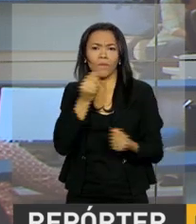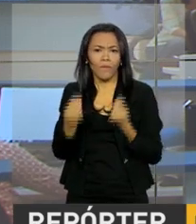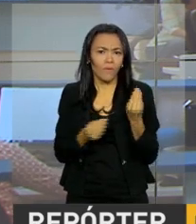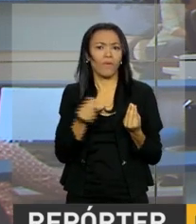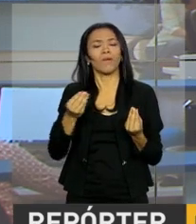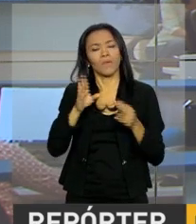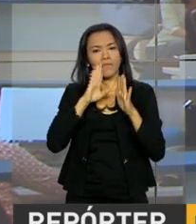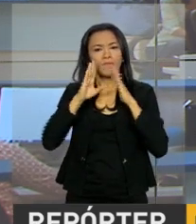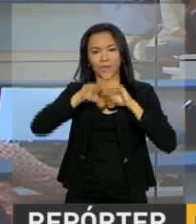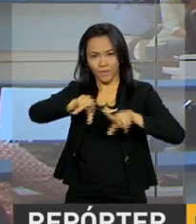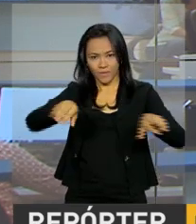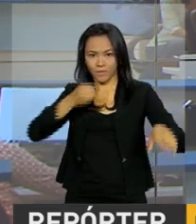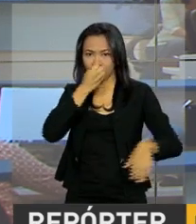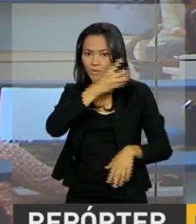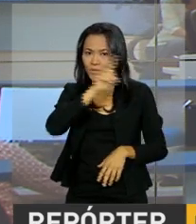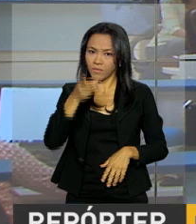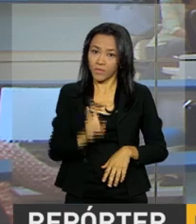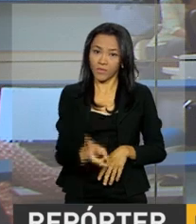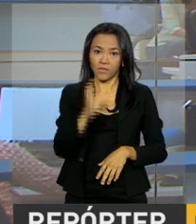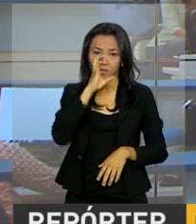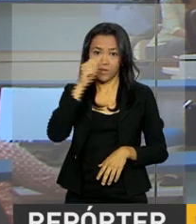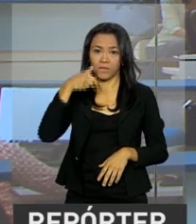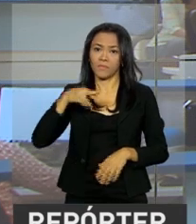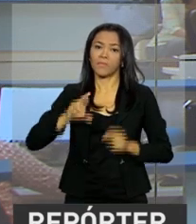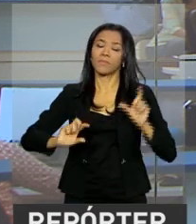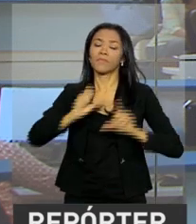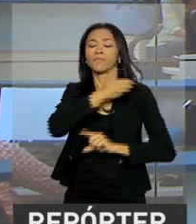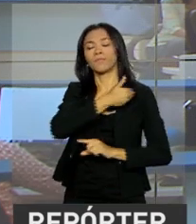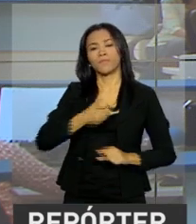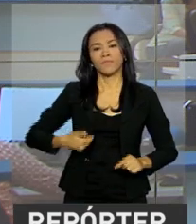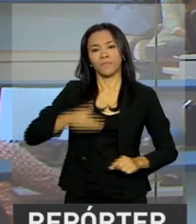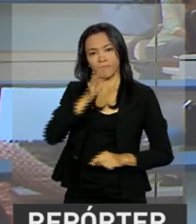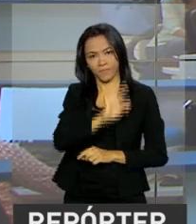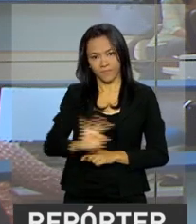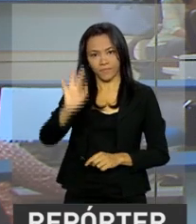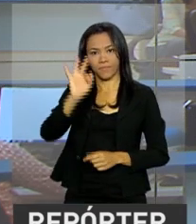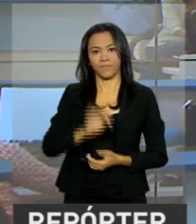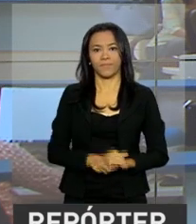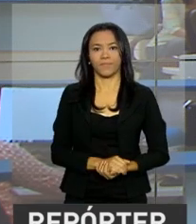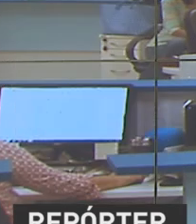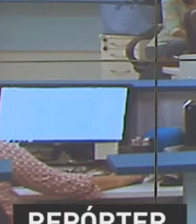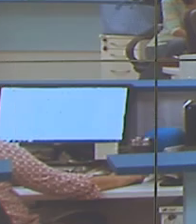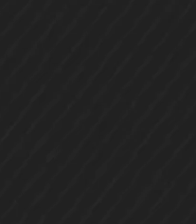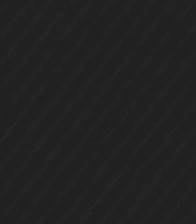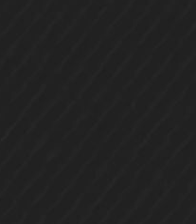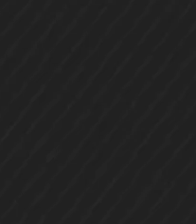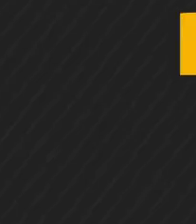nossas redes sociais. Um bom dia para você, continue com a gente aqui na NBR, a TV do Governo Federal.